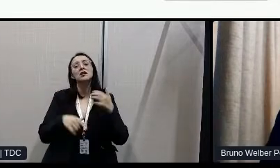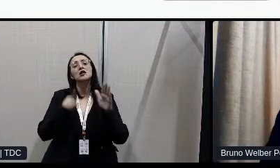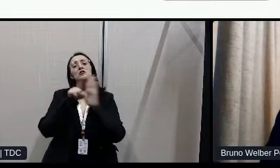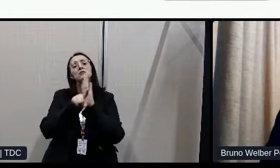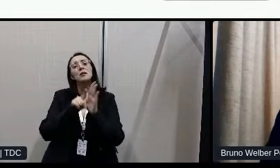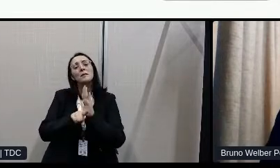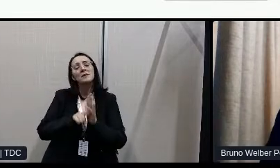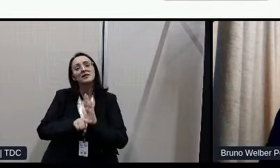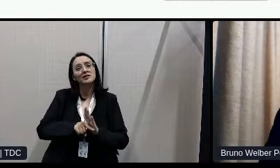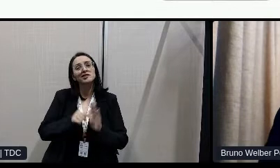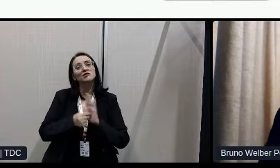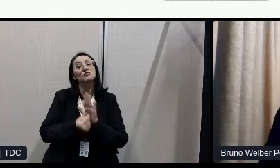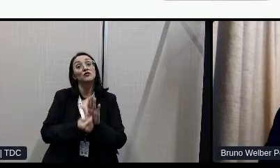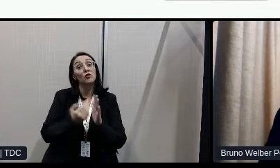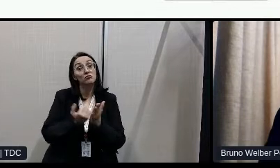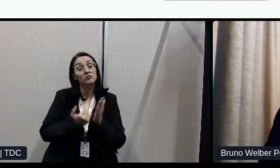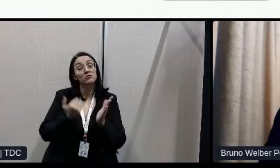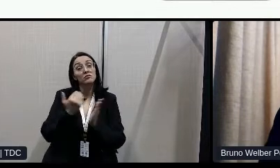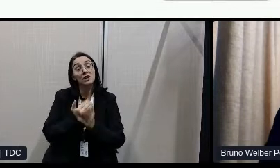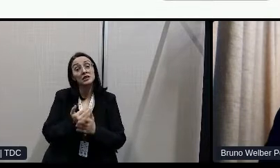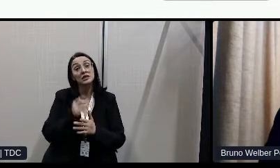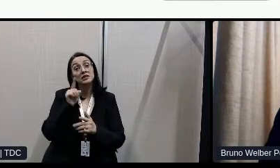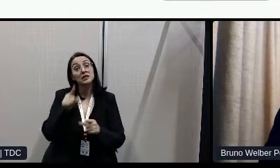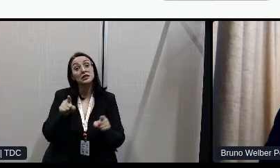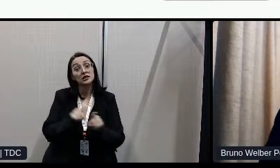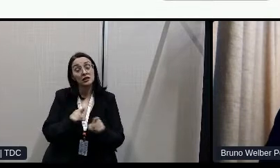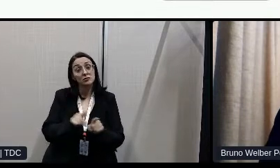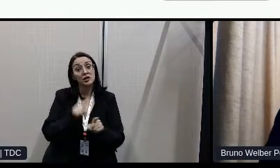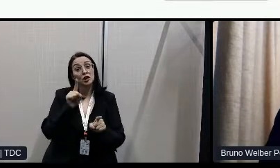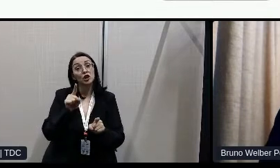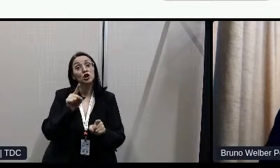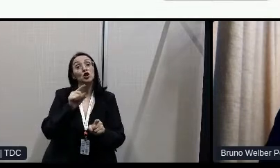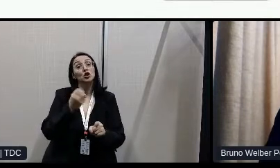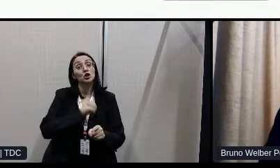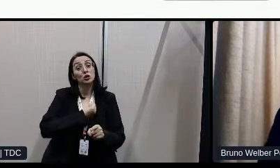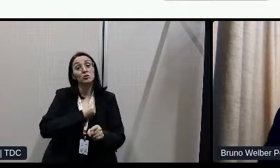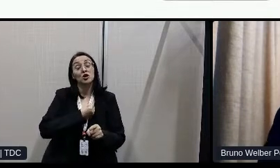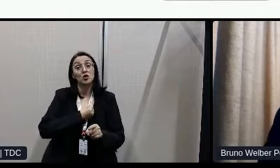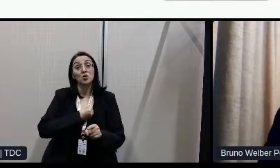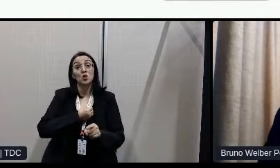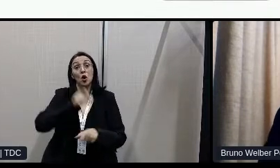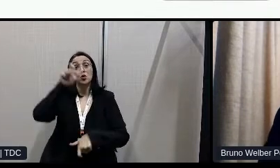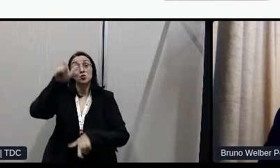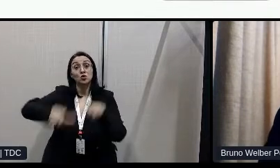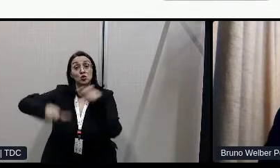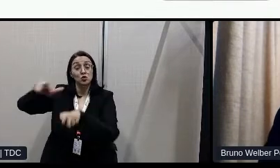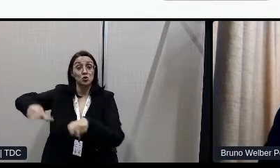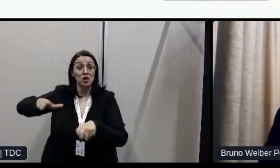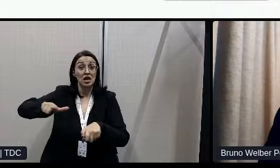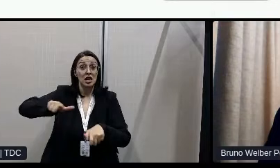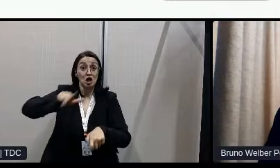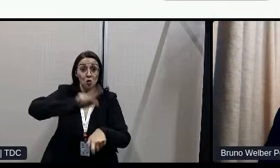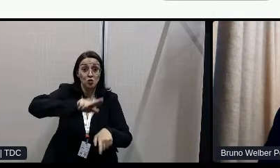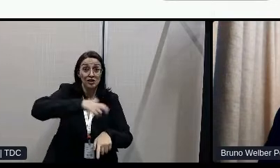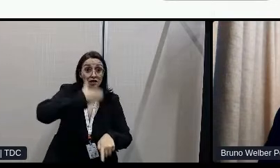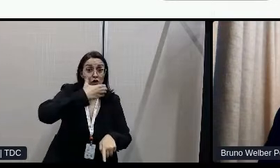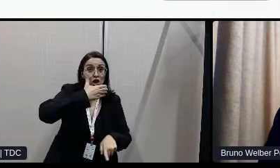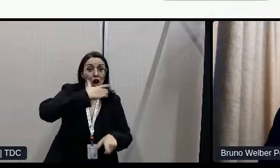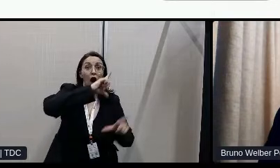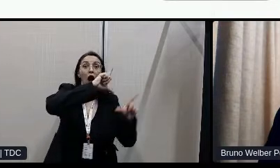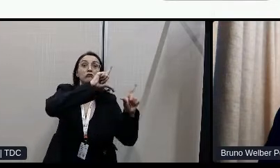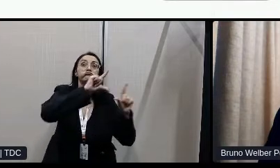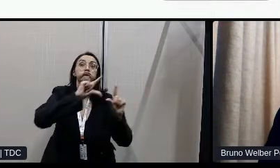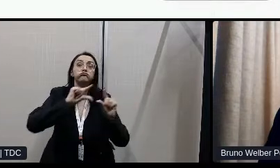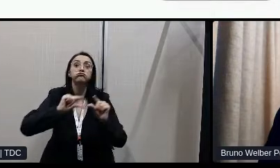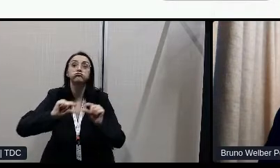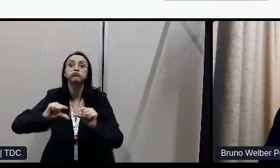isso mais ainda. Esse inclusive o número de usuários de iPhone está caindo. Ou seja, mais do que nunca a gente tem que